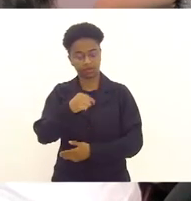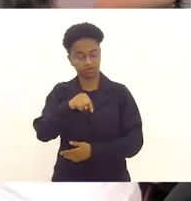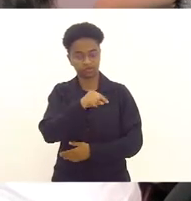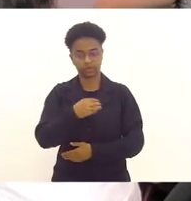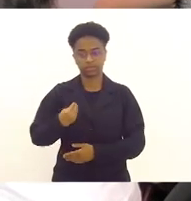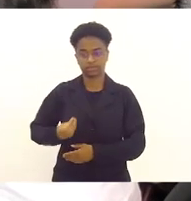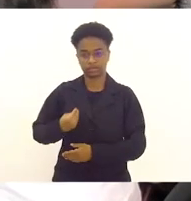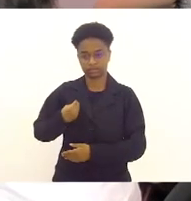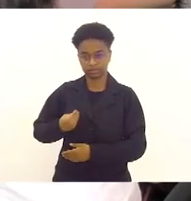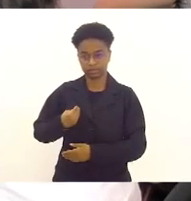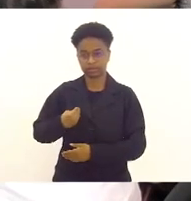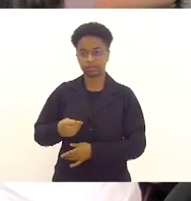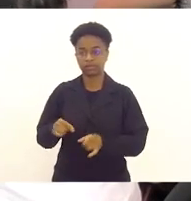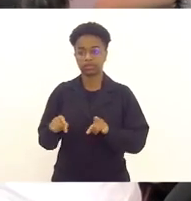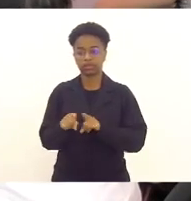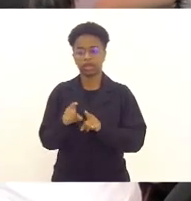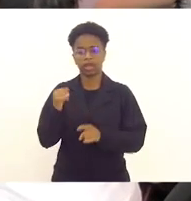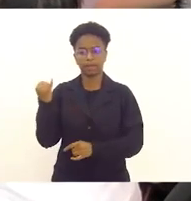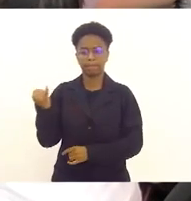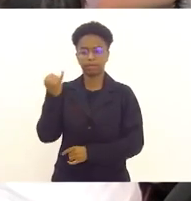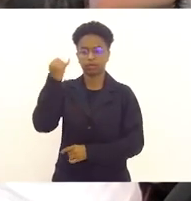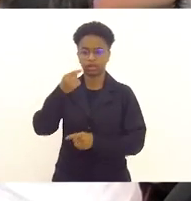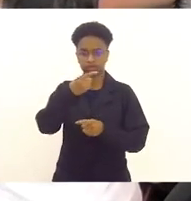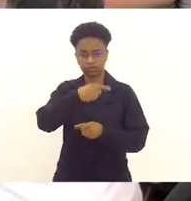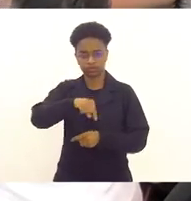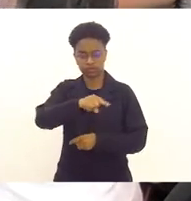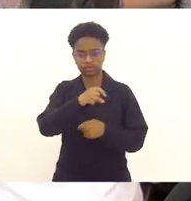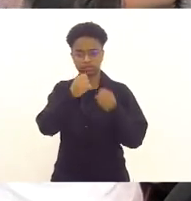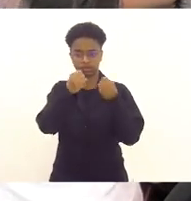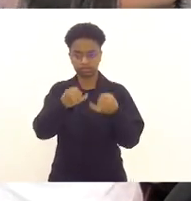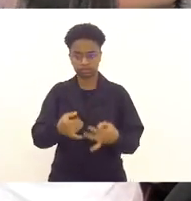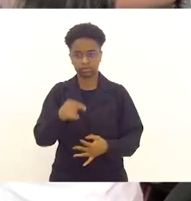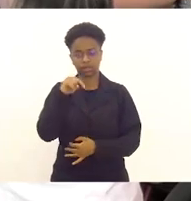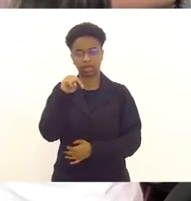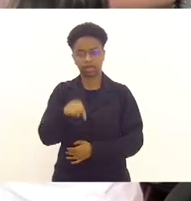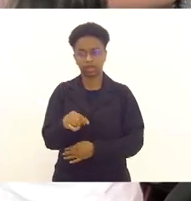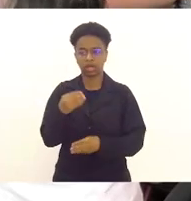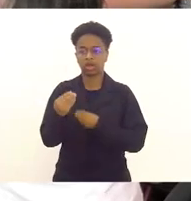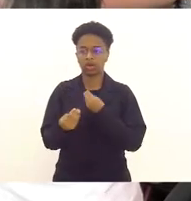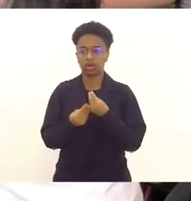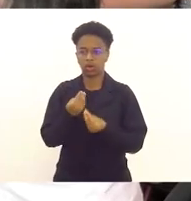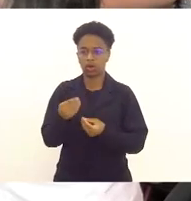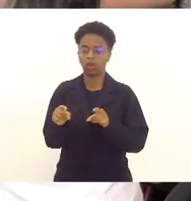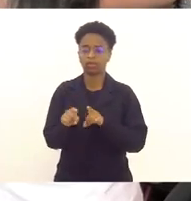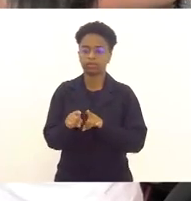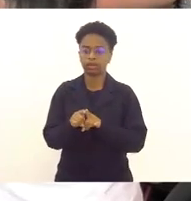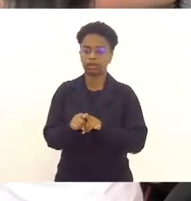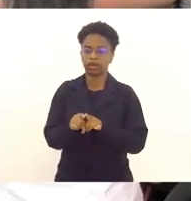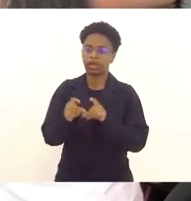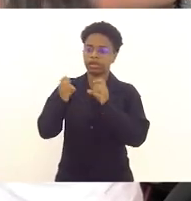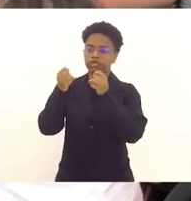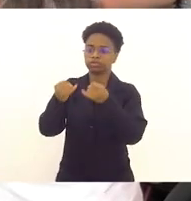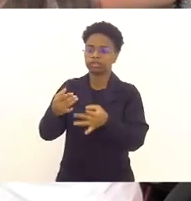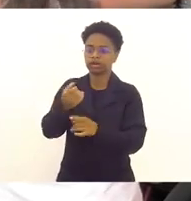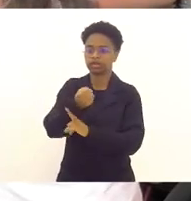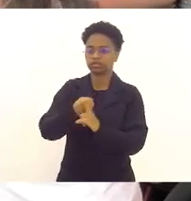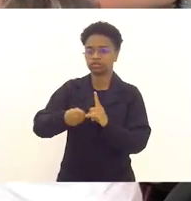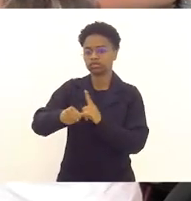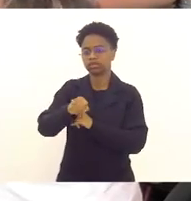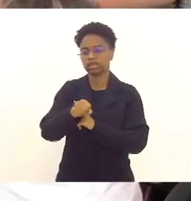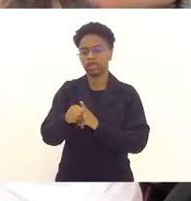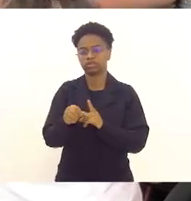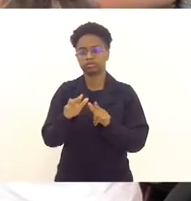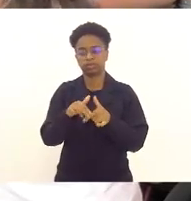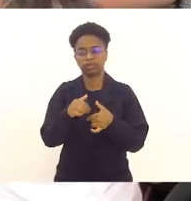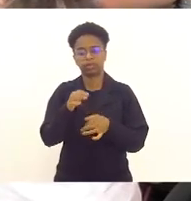vocês foi muito importante esclarecedor aqui é a prestação também de contas da Polícia Civil